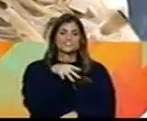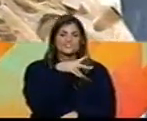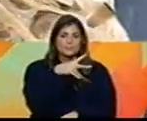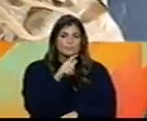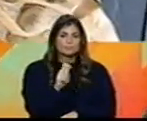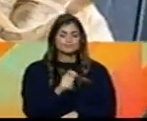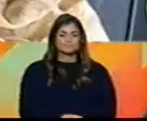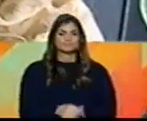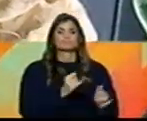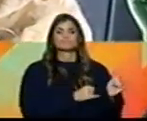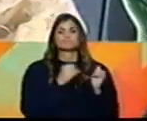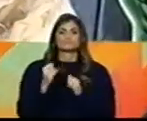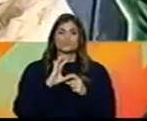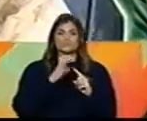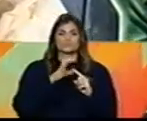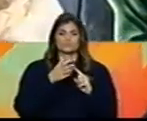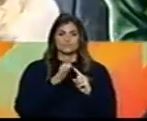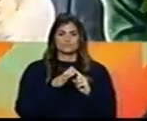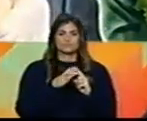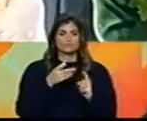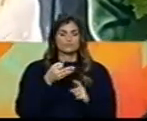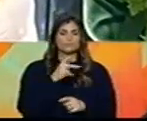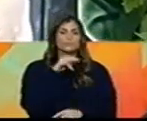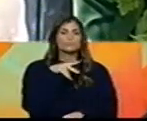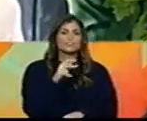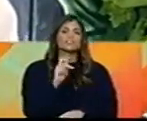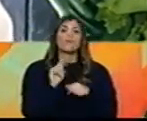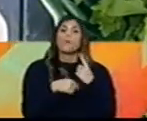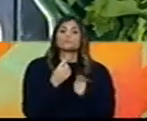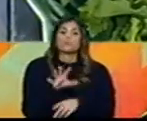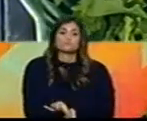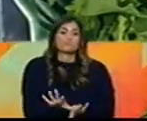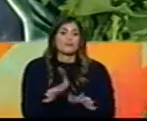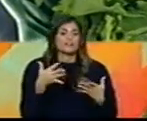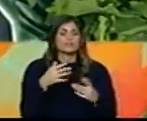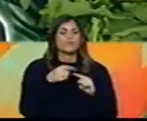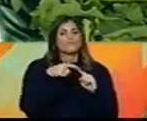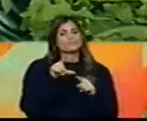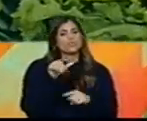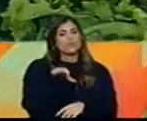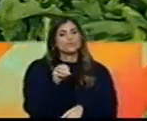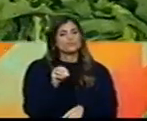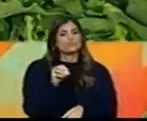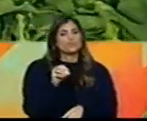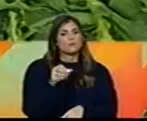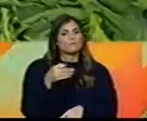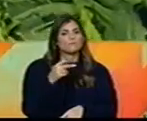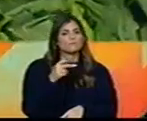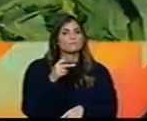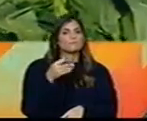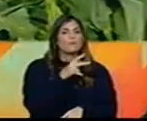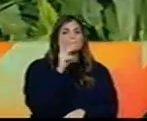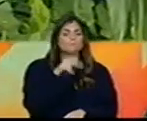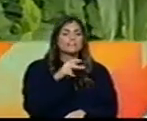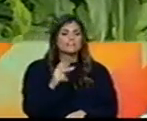temos mais, temos mais. Cogumelos ou outra proteína vegetal à sua escolha, folhas de louro, paprika, Jorge, temos paprika!